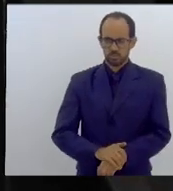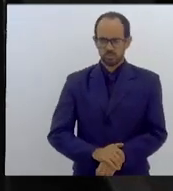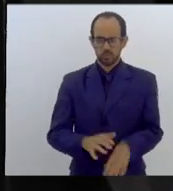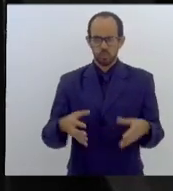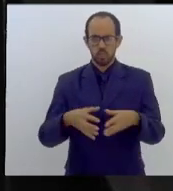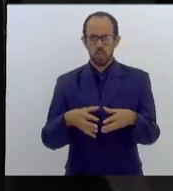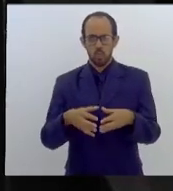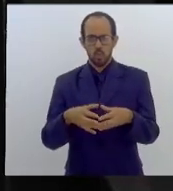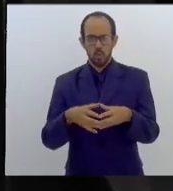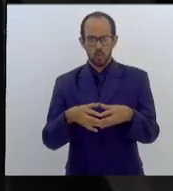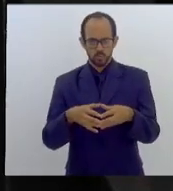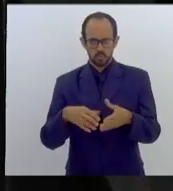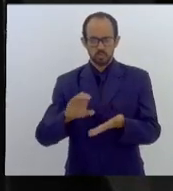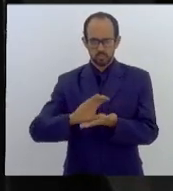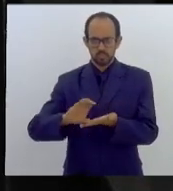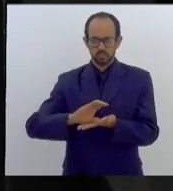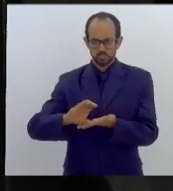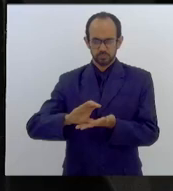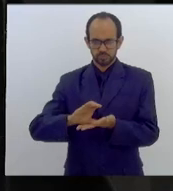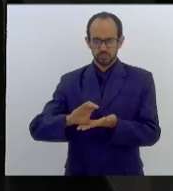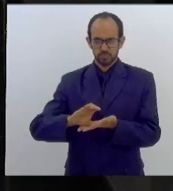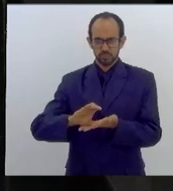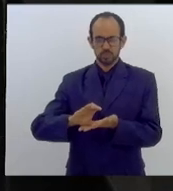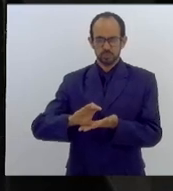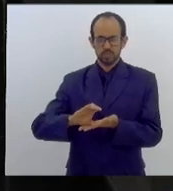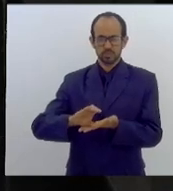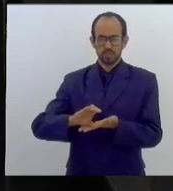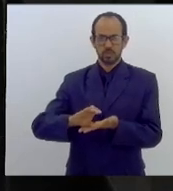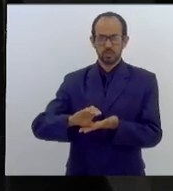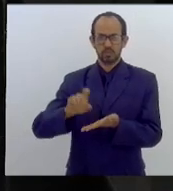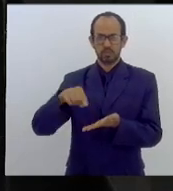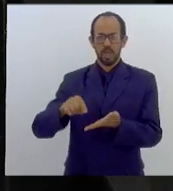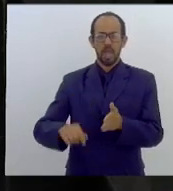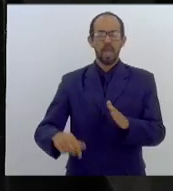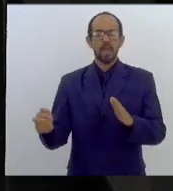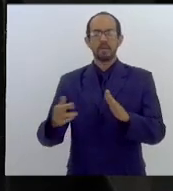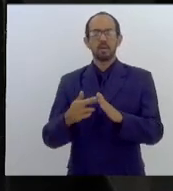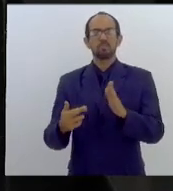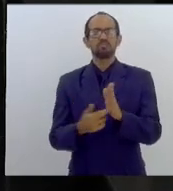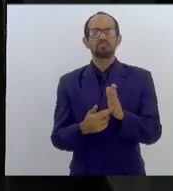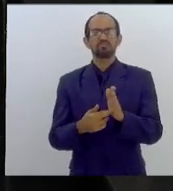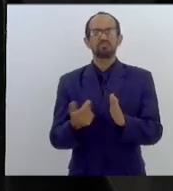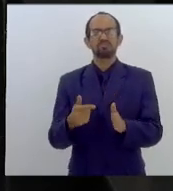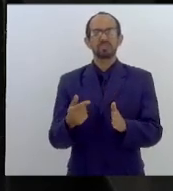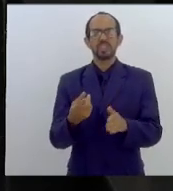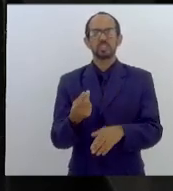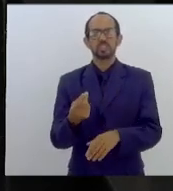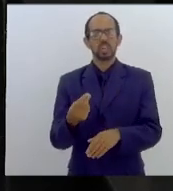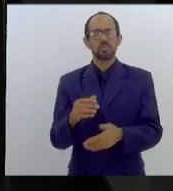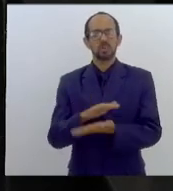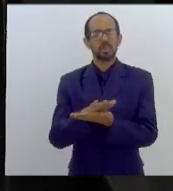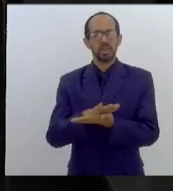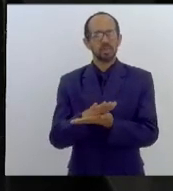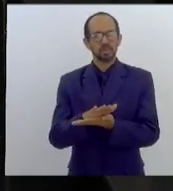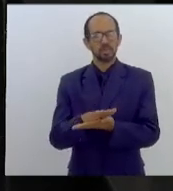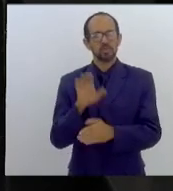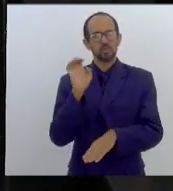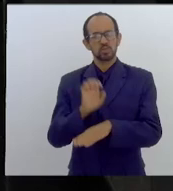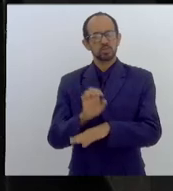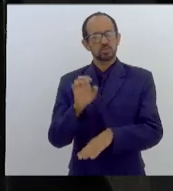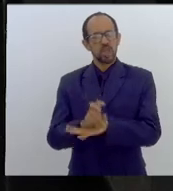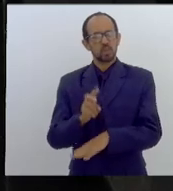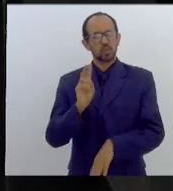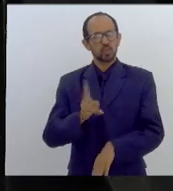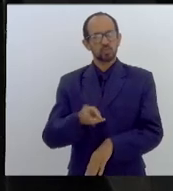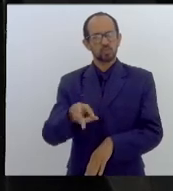é o órgão normativo do Sistema Estadual de Ensino do Rio de Janeiro, não tenha recursos para nada. E o Estado continua achando que o Conselho